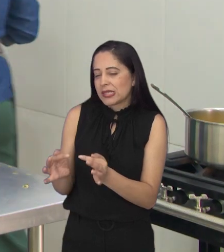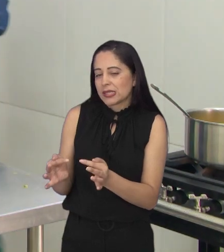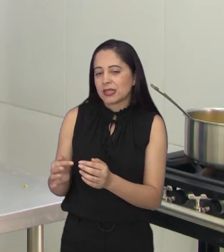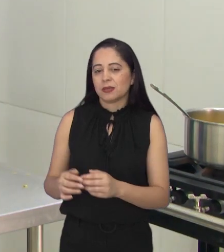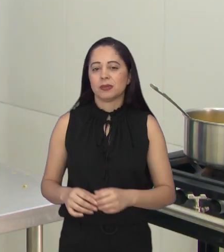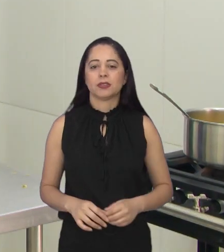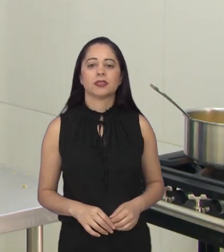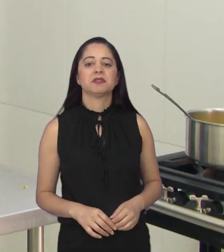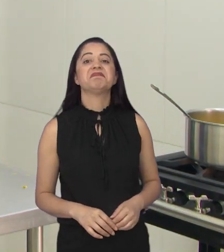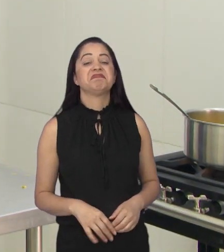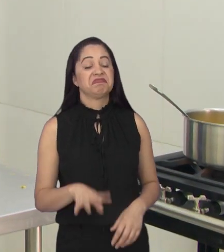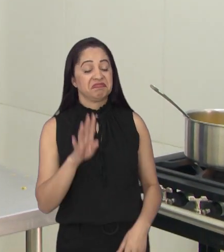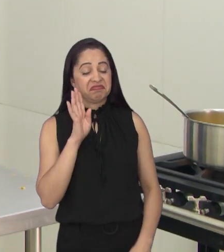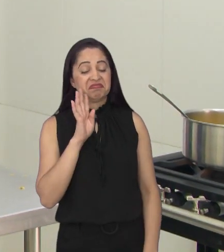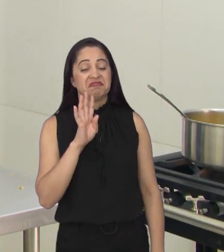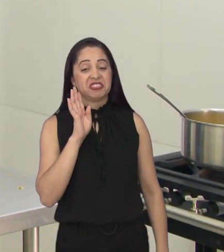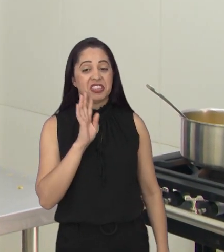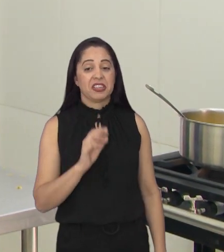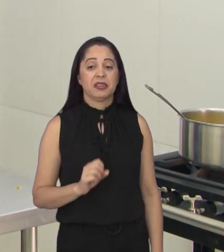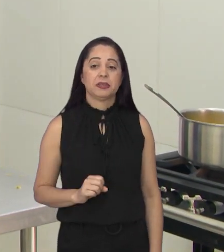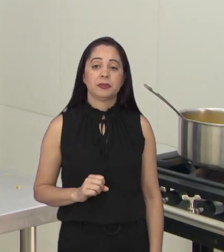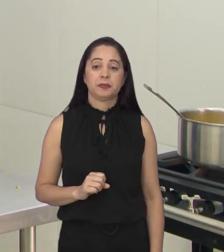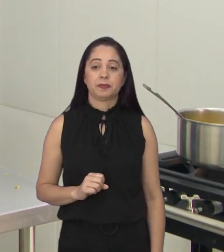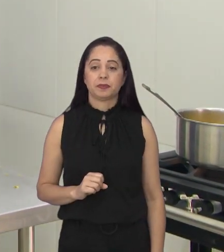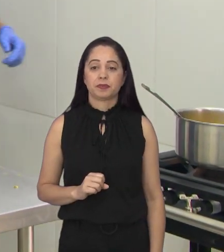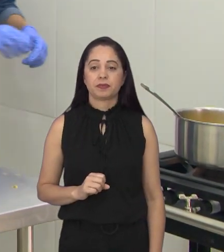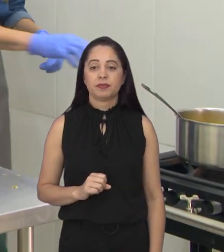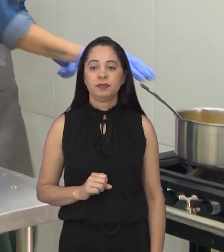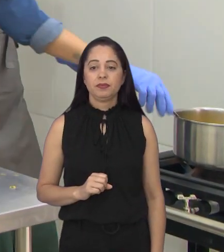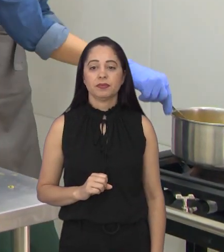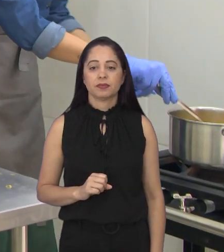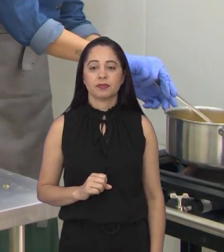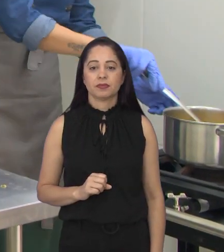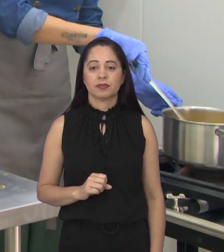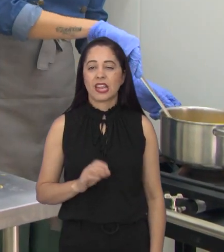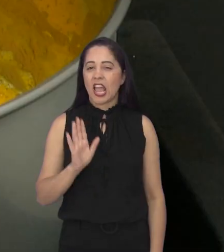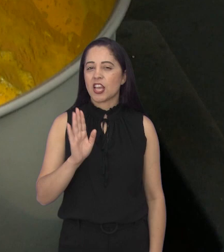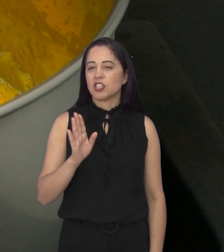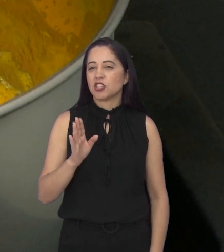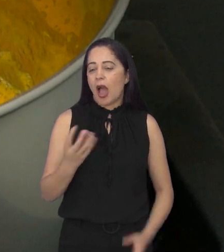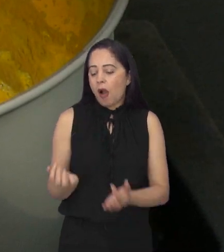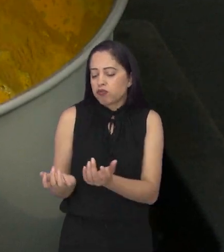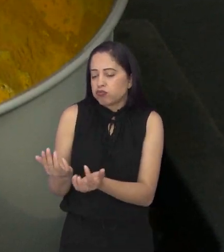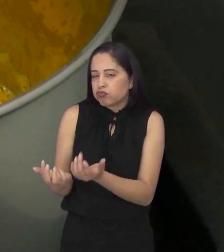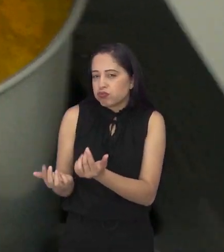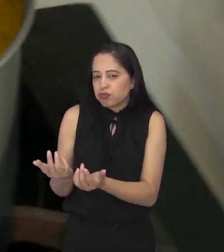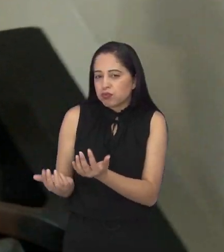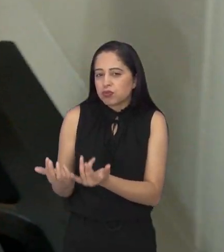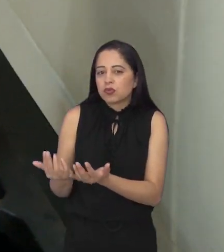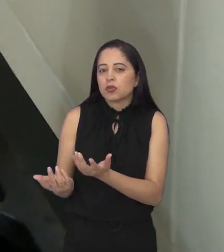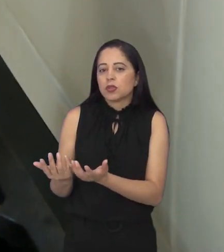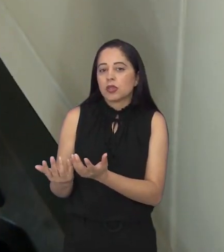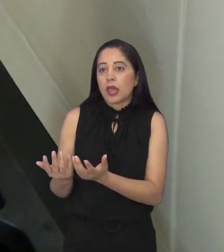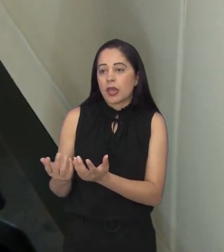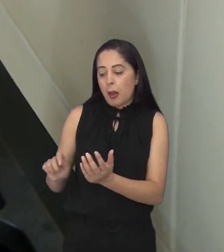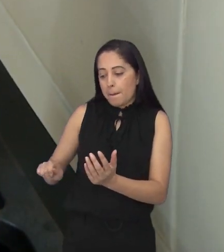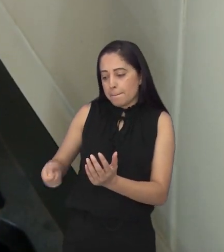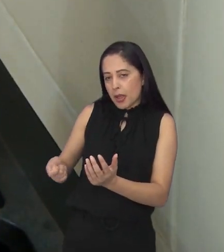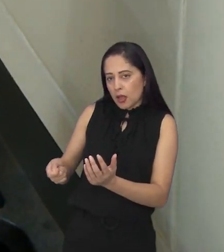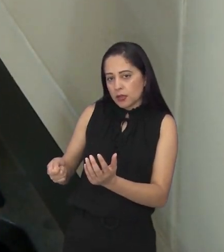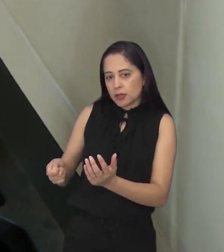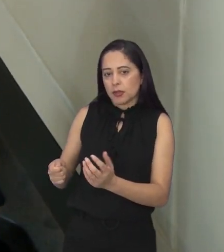vai aparecer. Poxa, que legal. E aqui ela já tá... A geleia já tá cozinhando, aqui eu vou